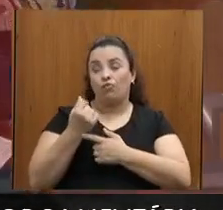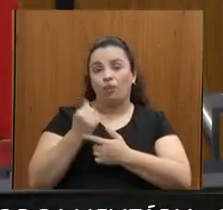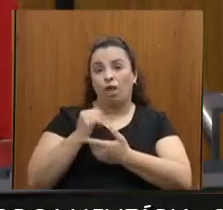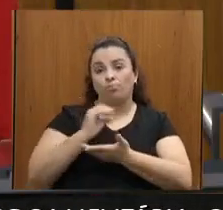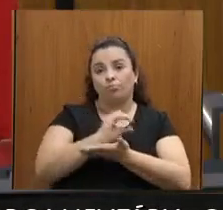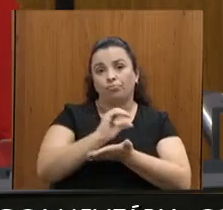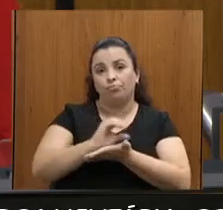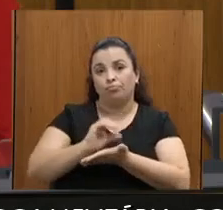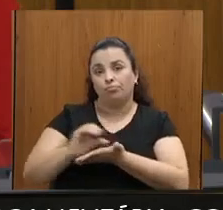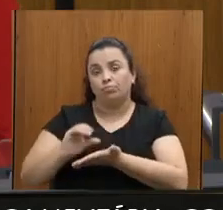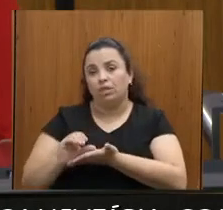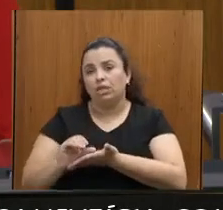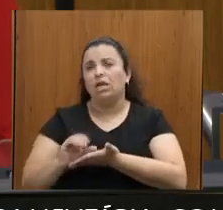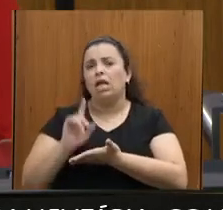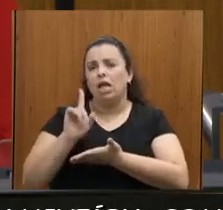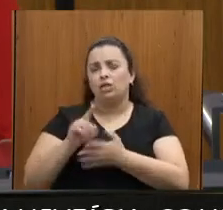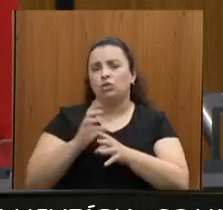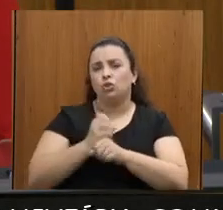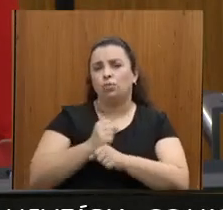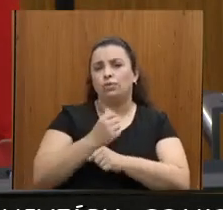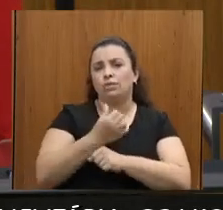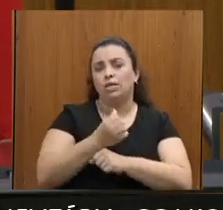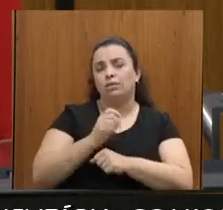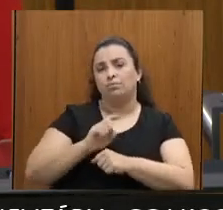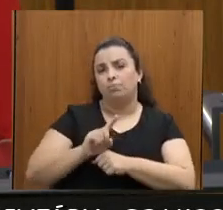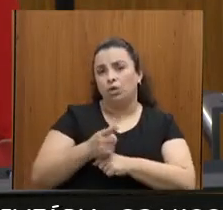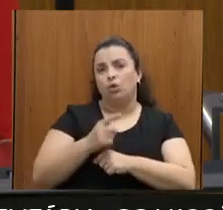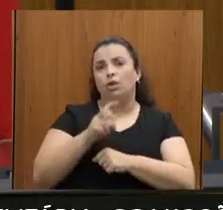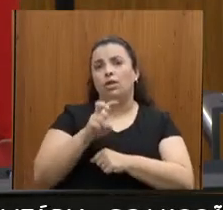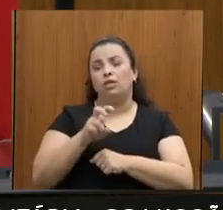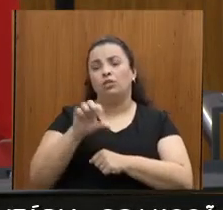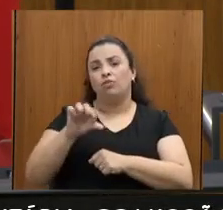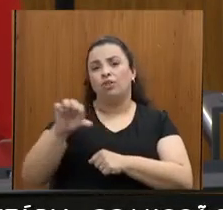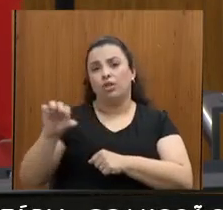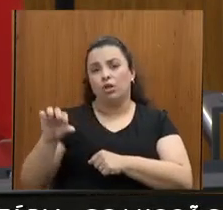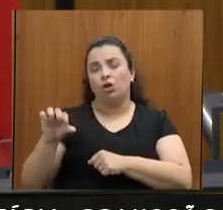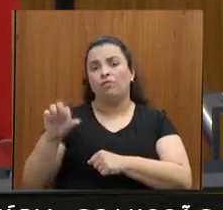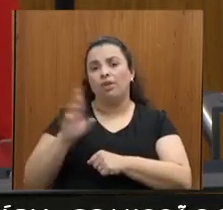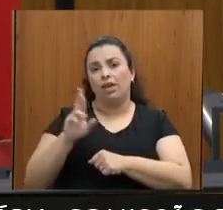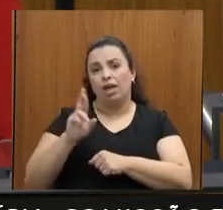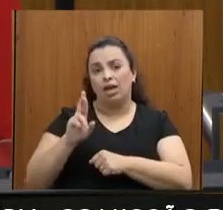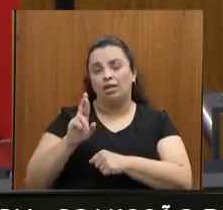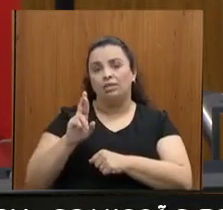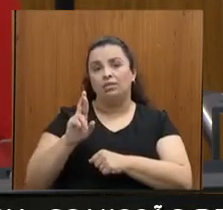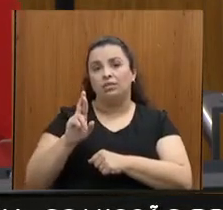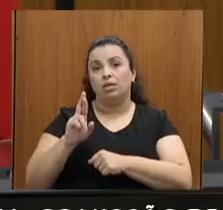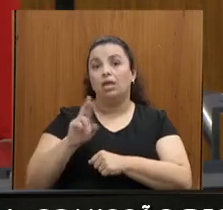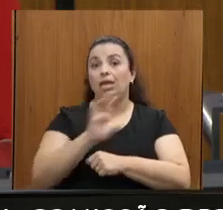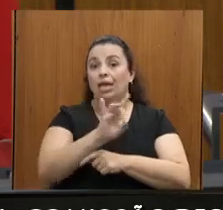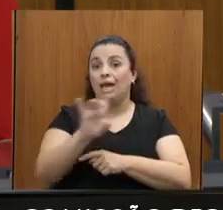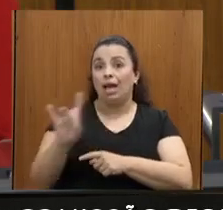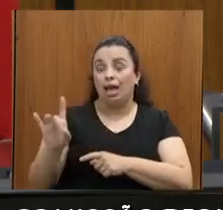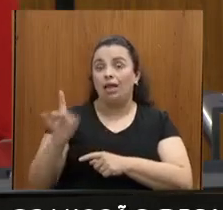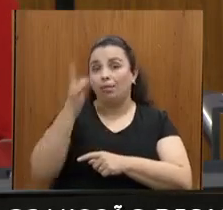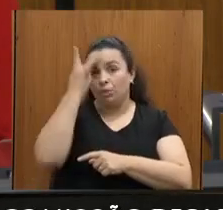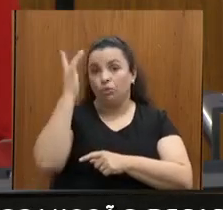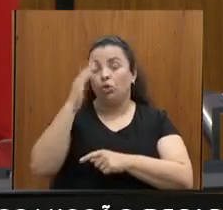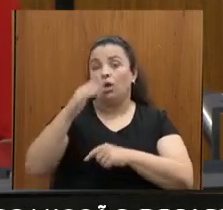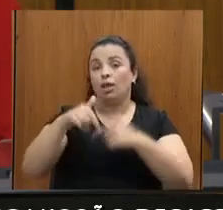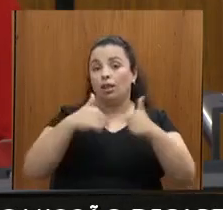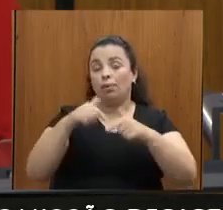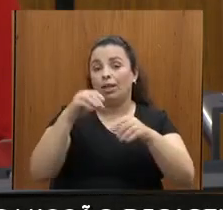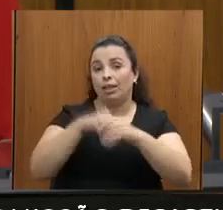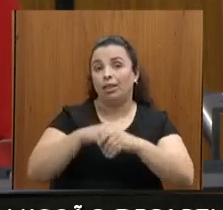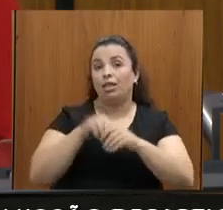.599,60 a que cada trabalhador em educação teria direito. Se